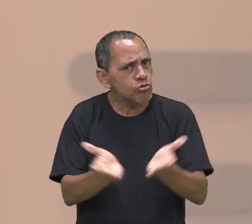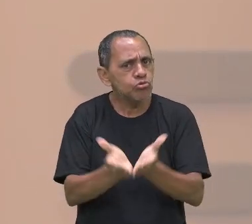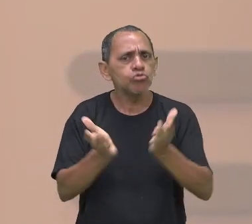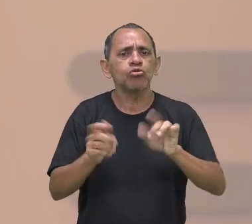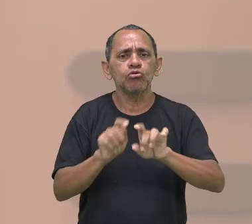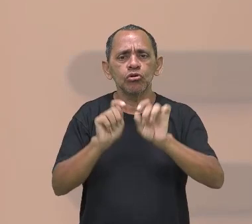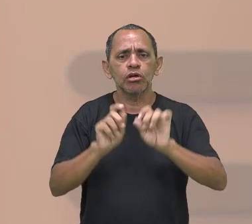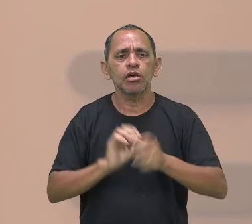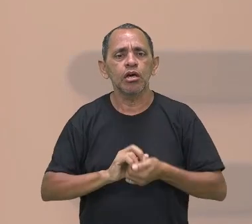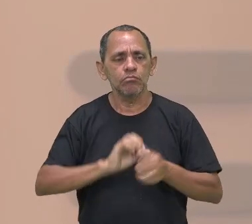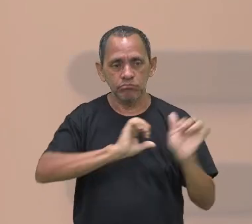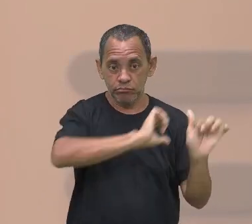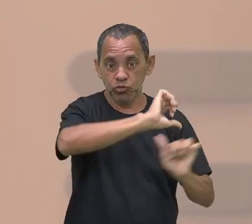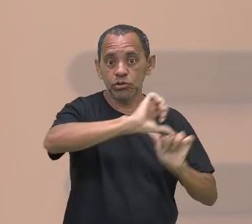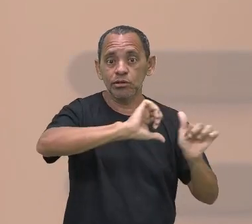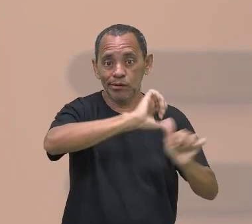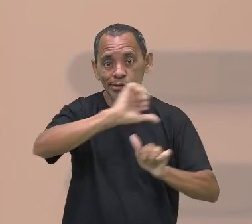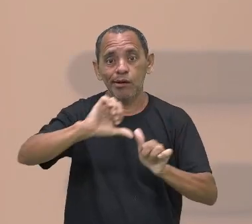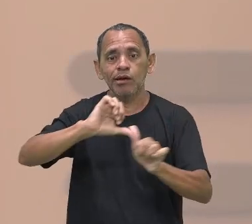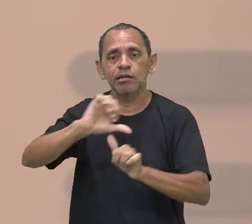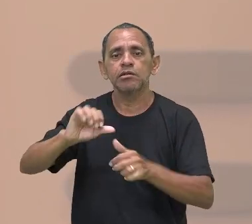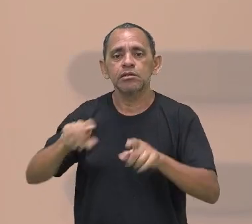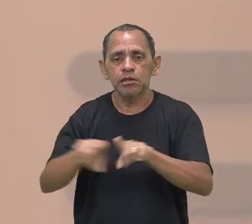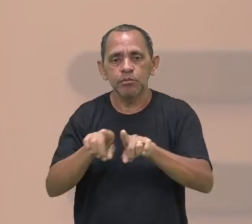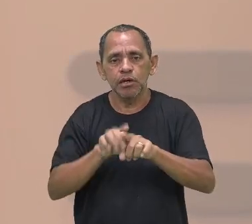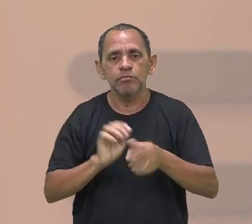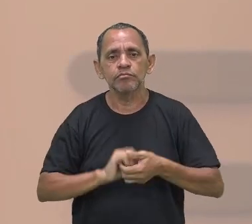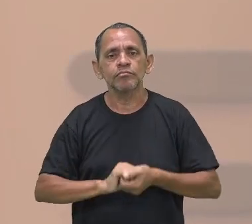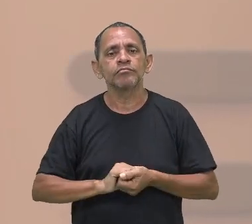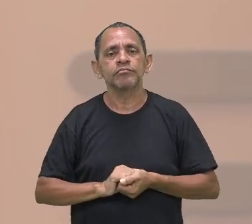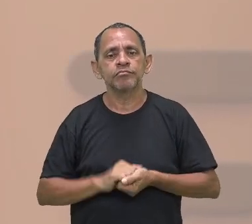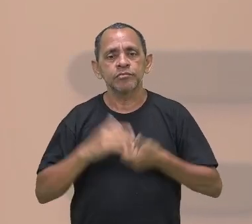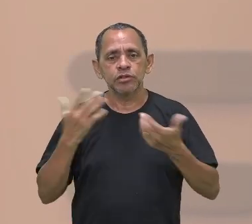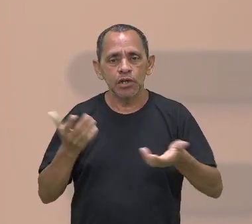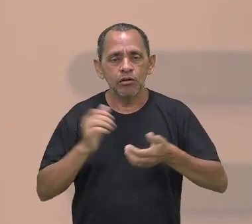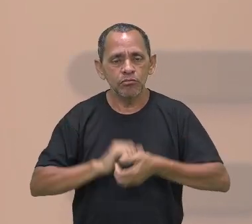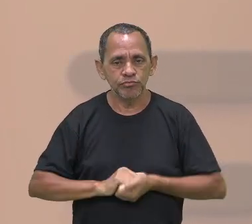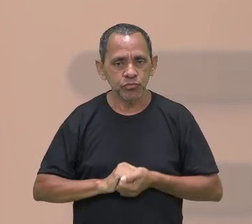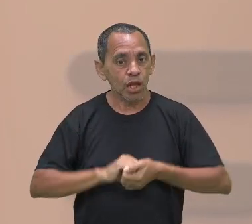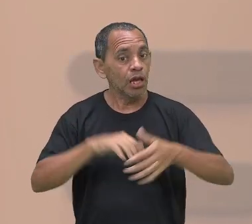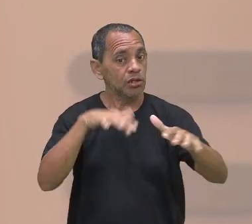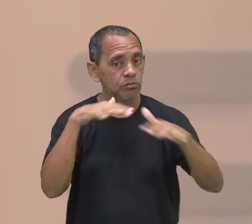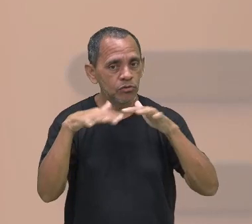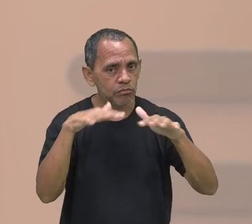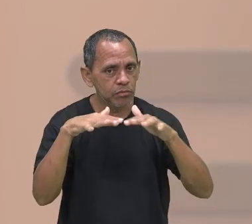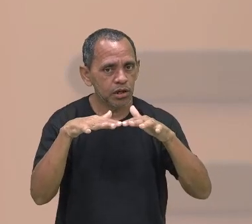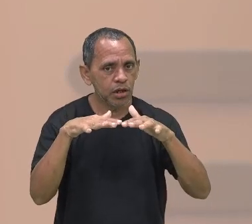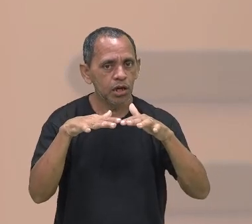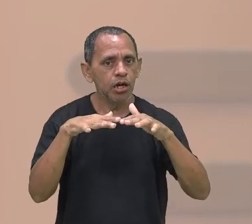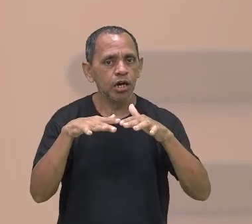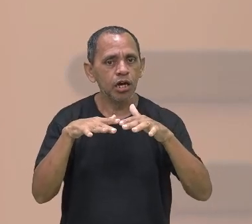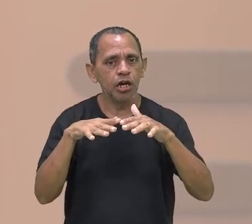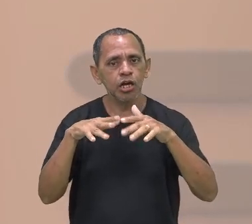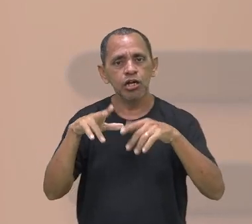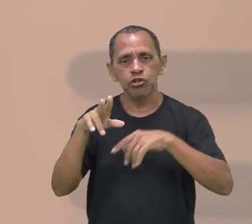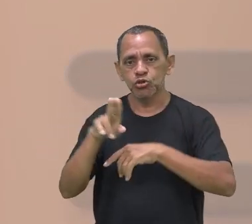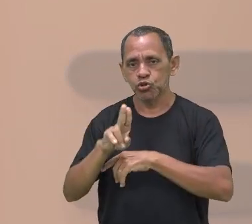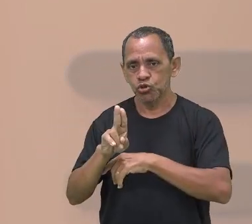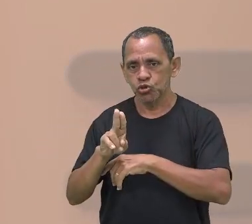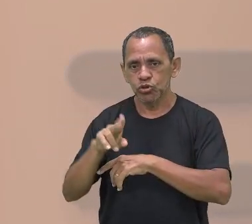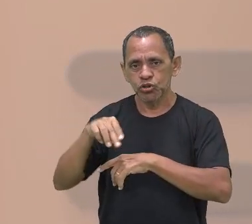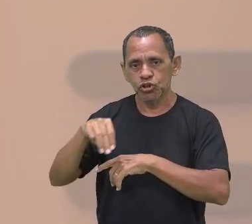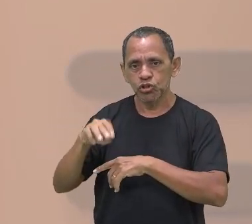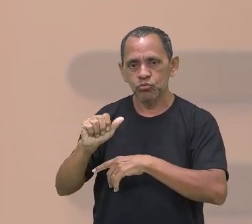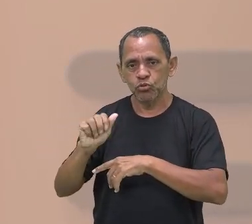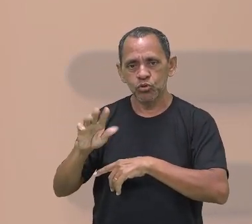ocasiona mudanças. Este movimento, que ele chama de motor da história, ele vai denominar, como